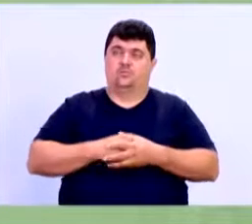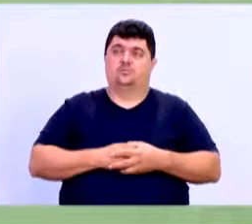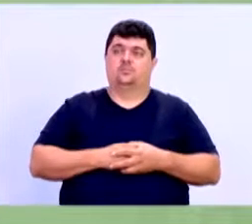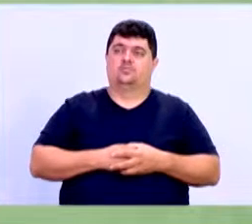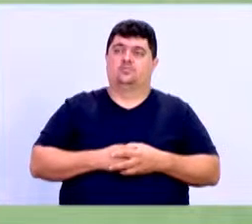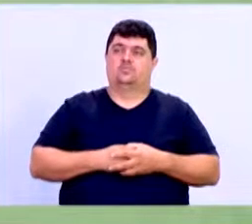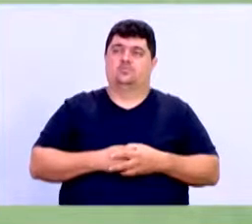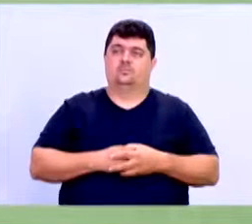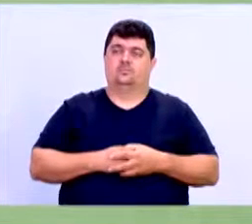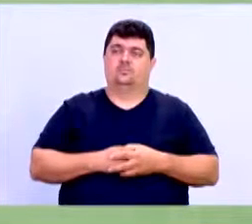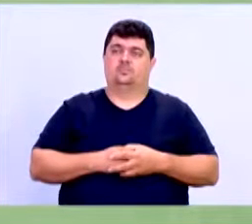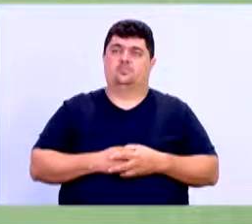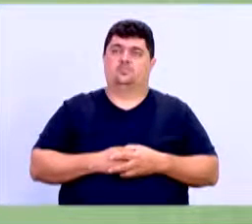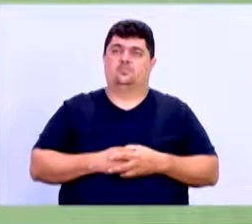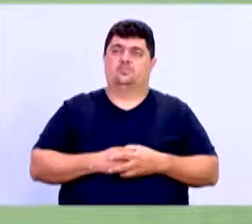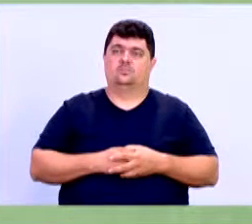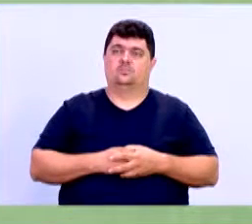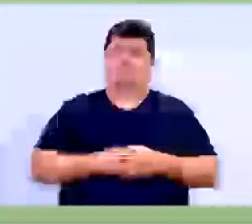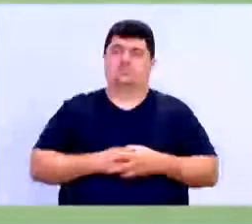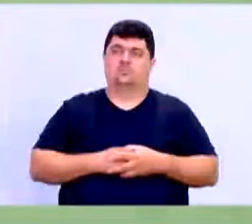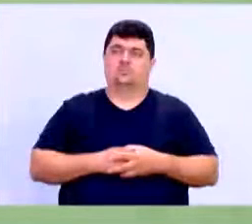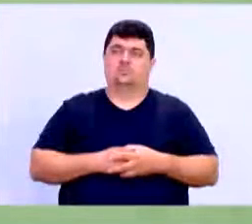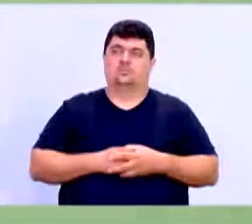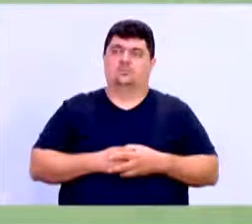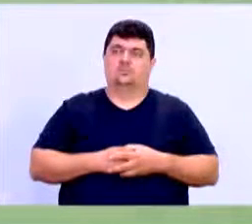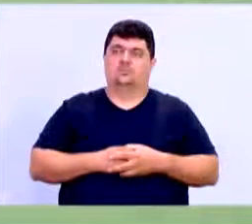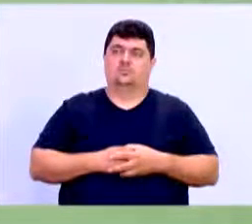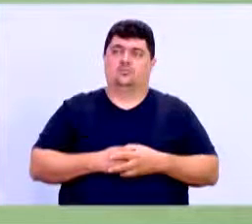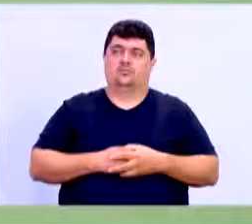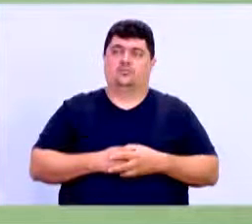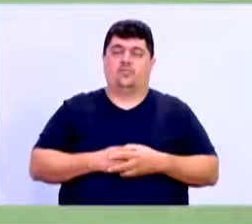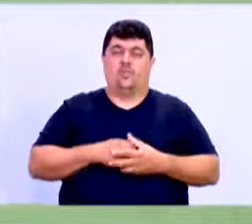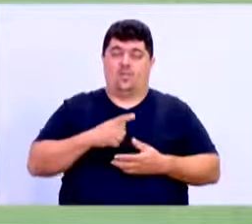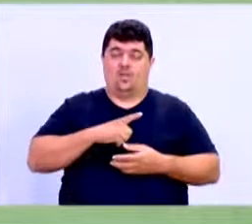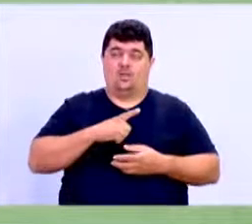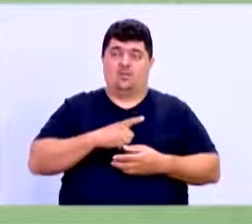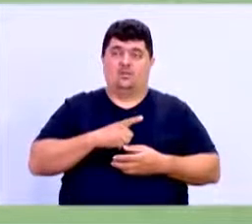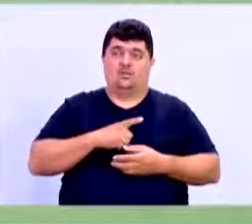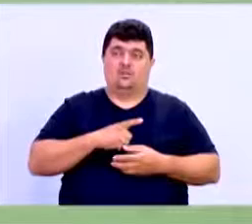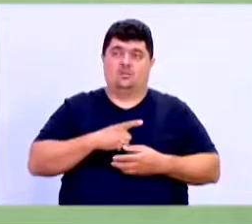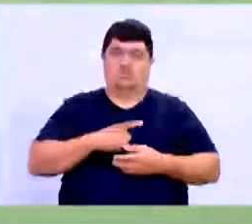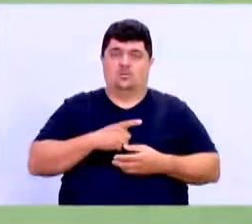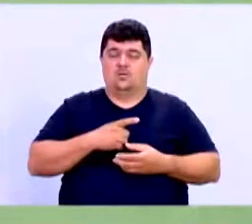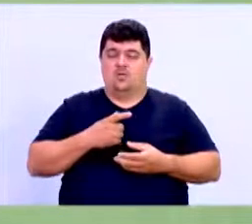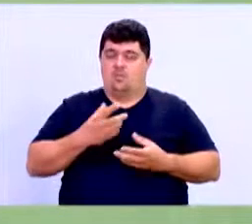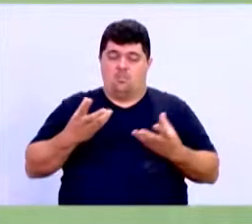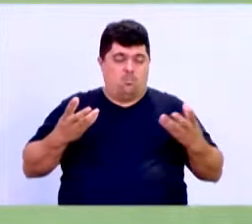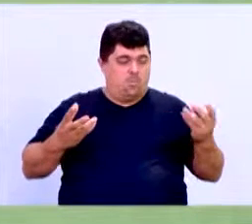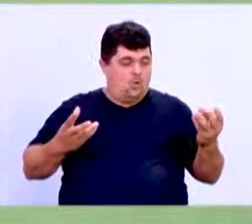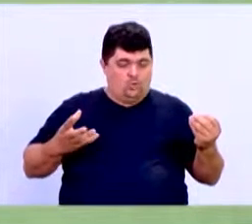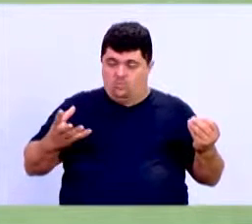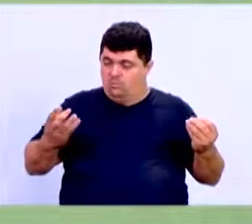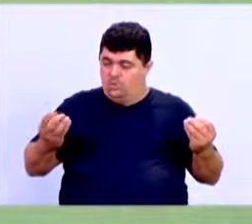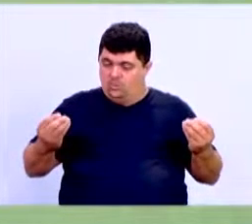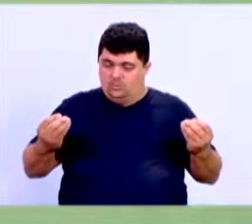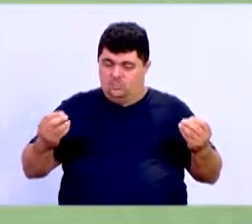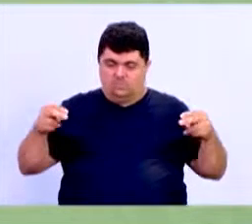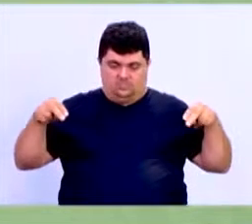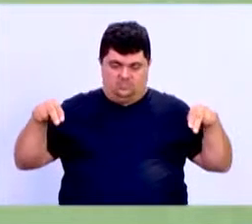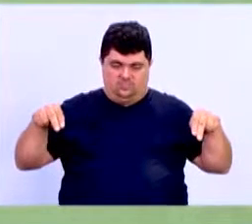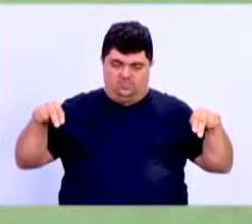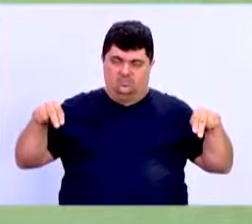1 é 1, N seria representatividade de muitos. E o relacionamento de muitos para muitos,